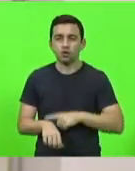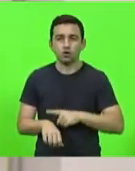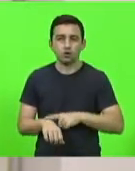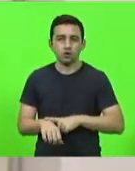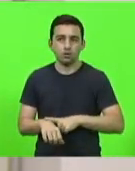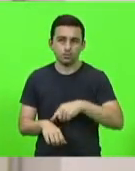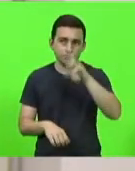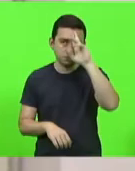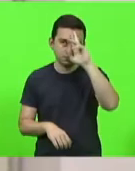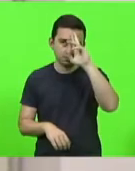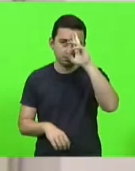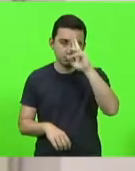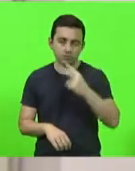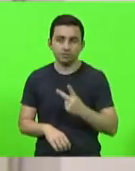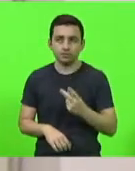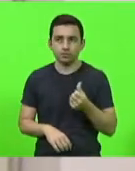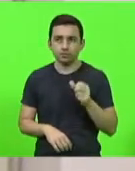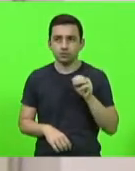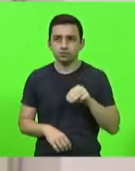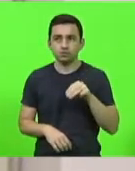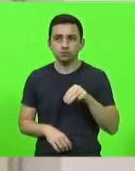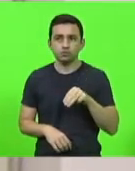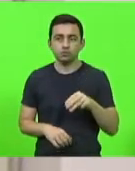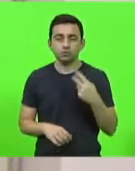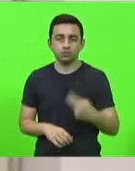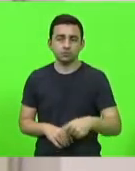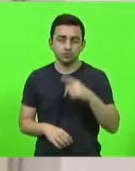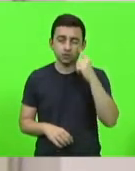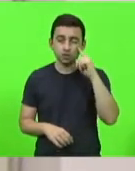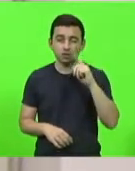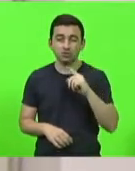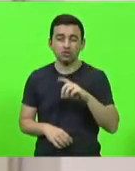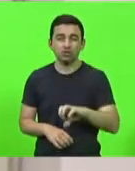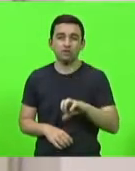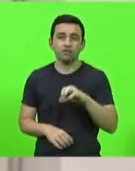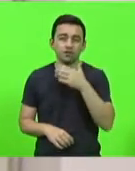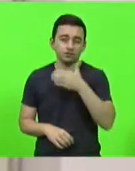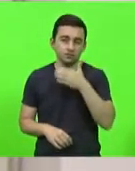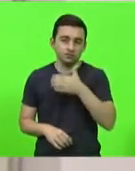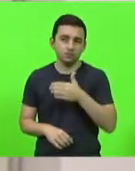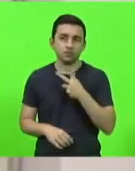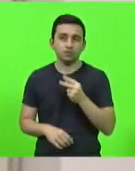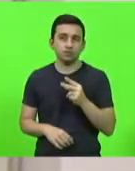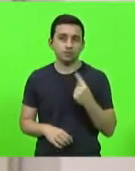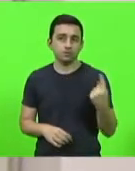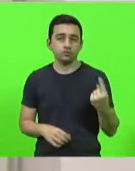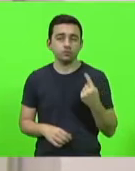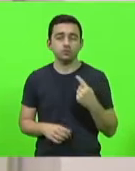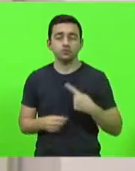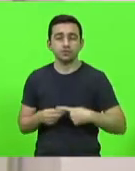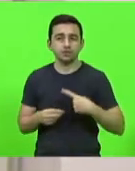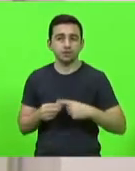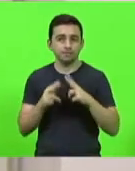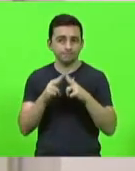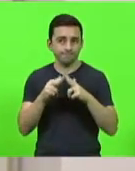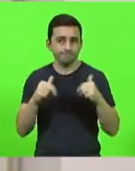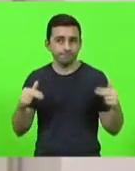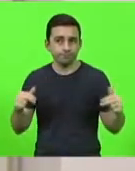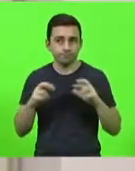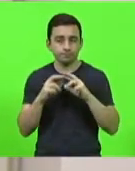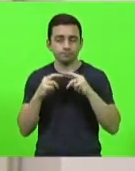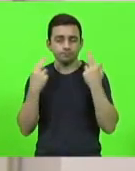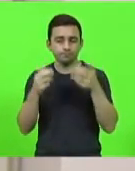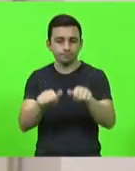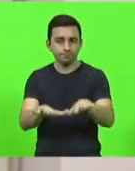horas e 26 minutos do dia 9 de dezembro de 2021, nesta cidade de Florianópolis, reuniu-se a